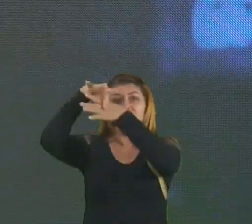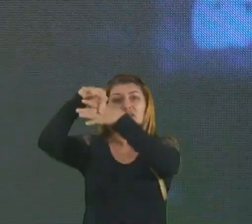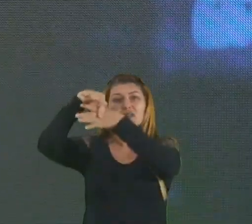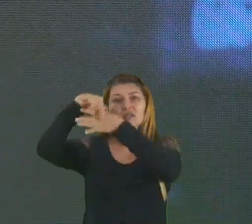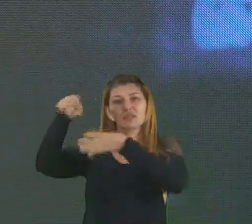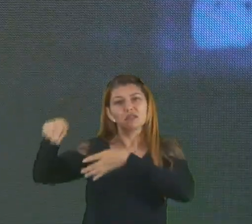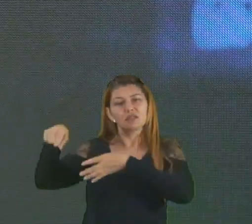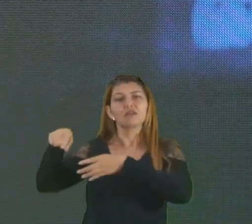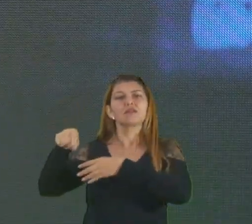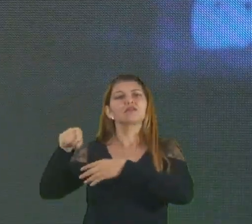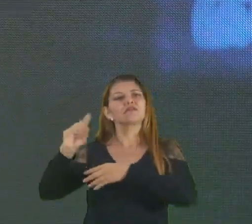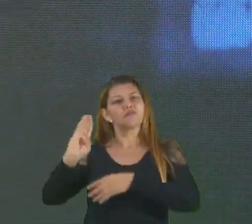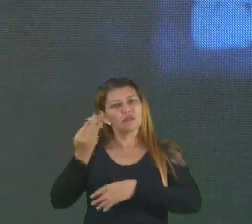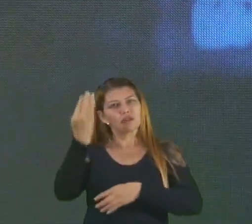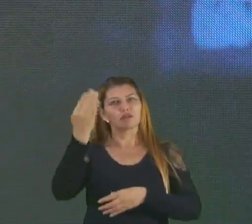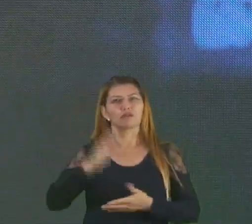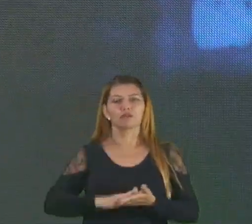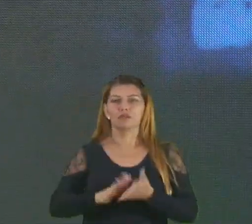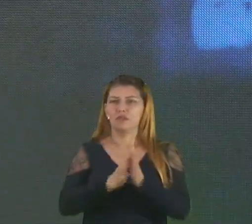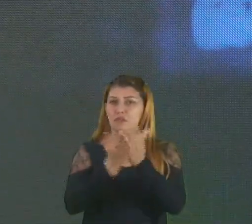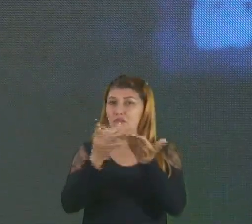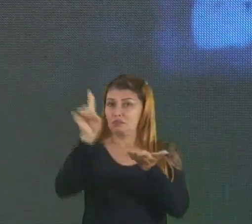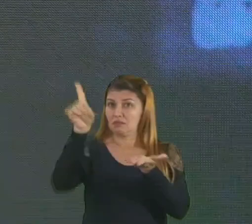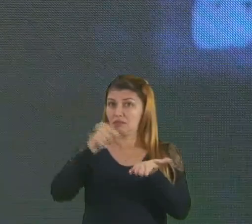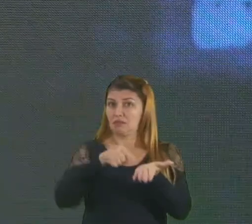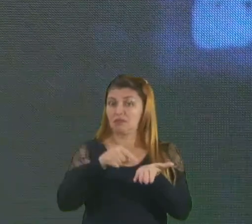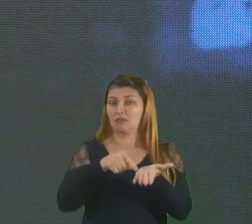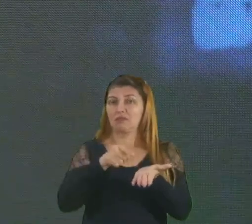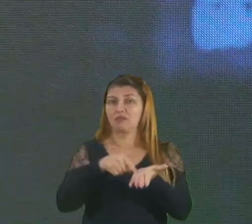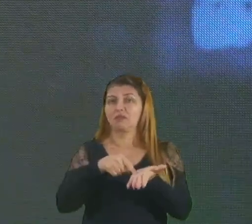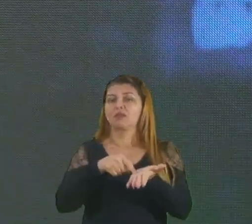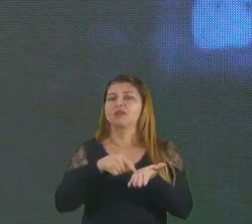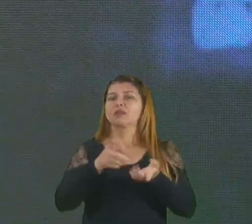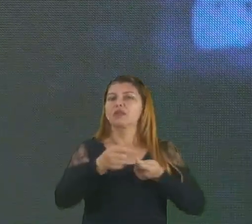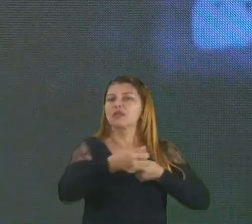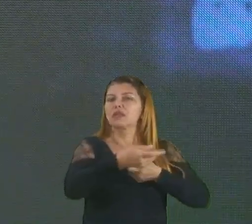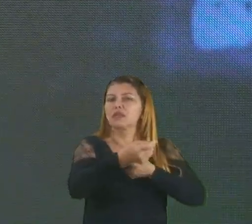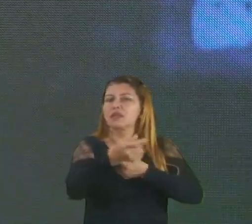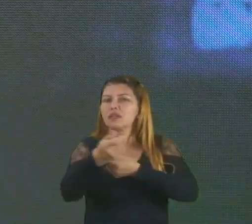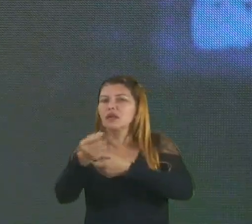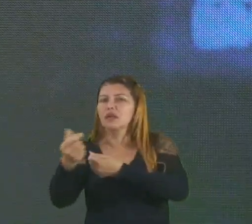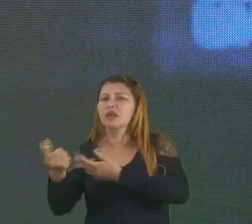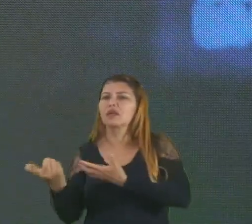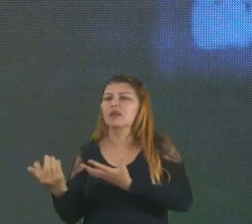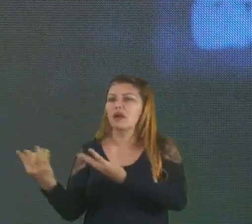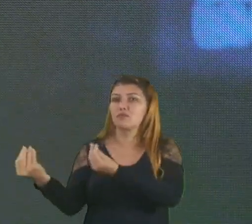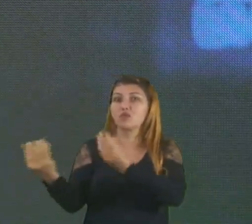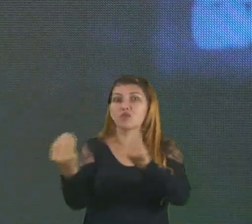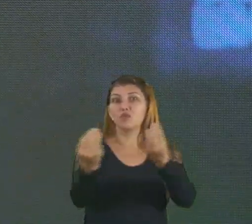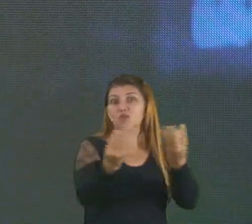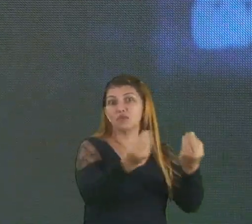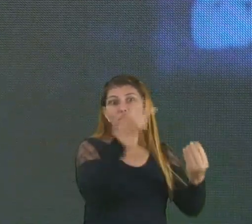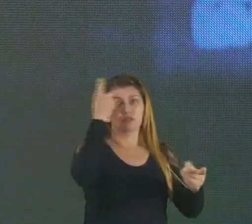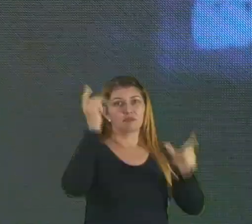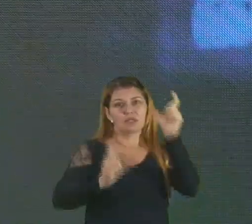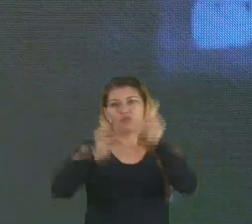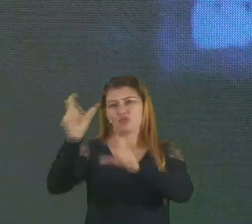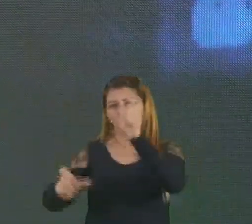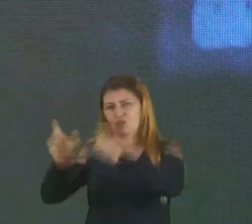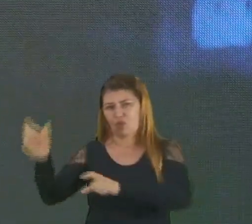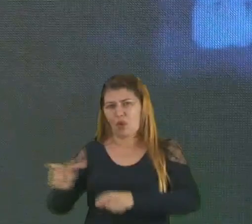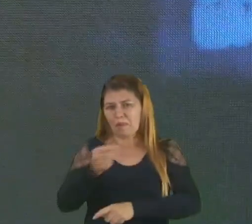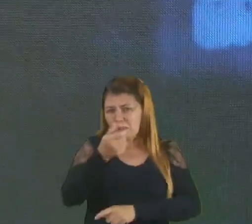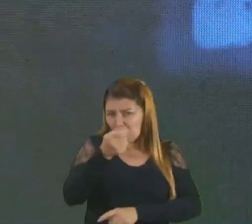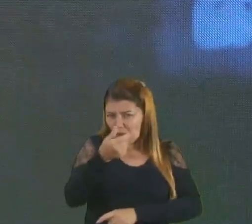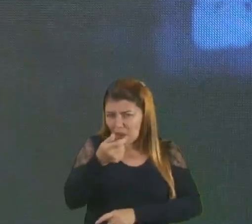E sabe o que a Bíblia diz? A Bíblia diz que eles enganariam a muitos, não são poucos. E a Bíblia diz que